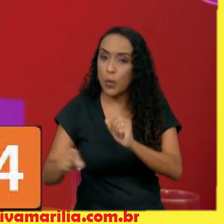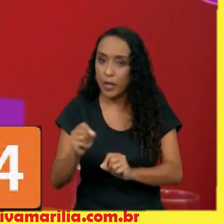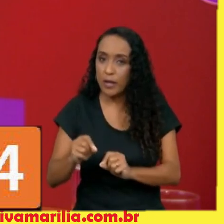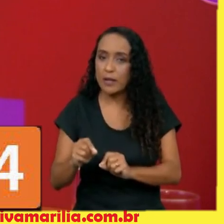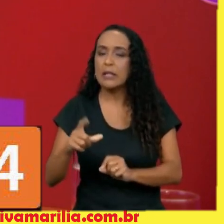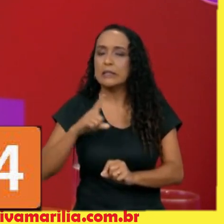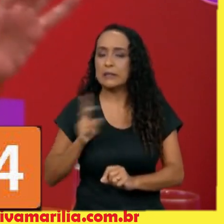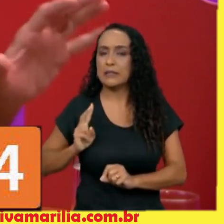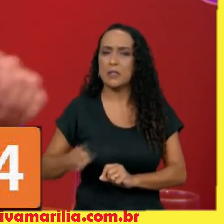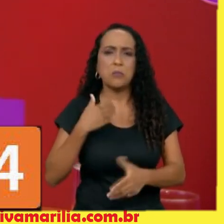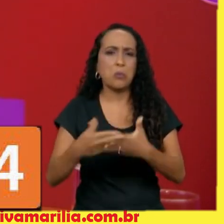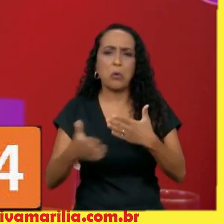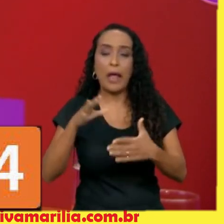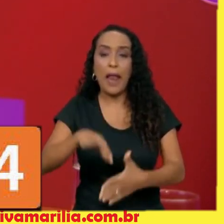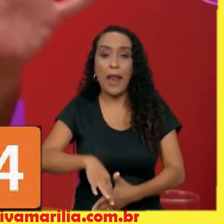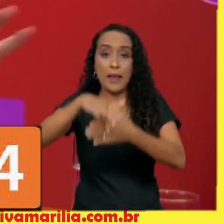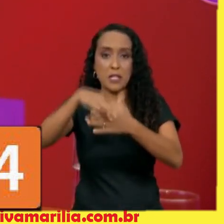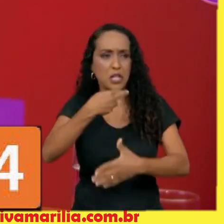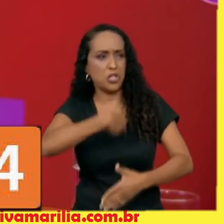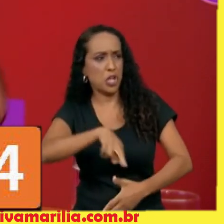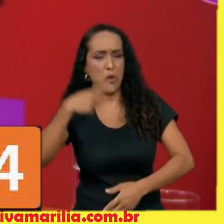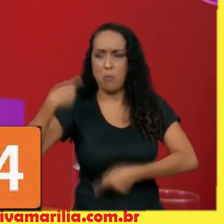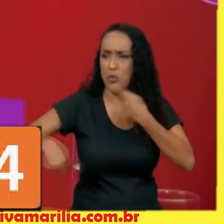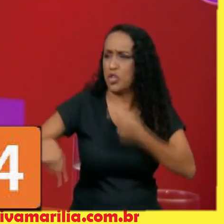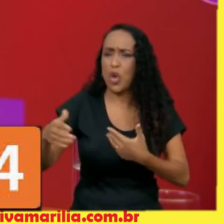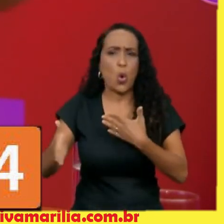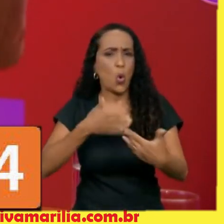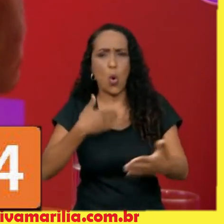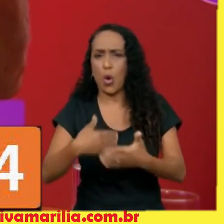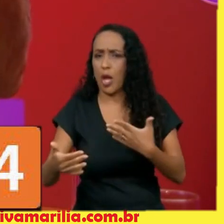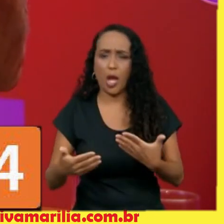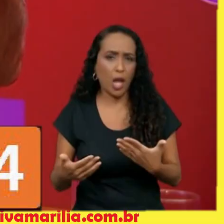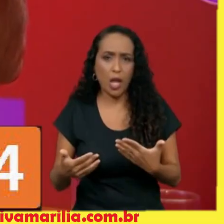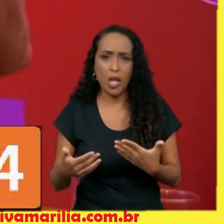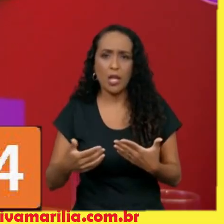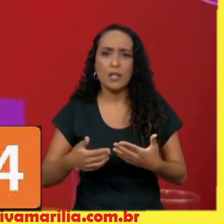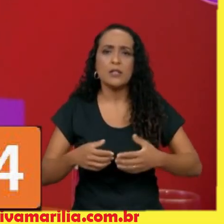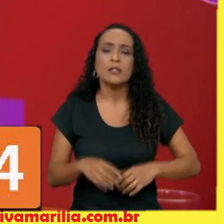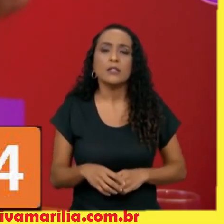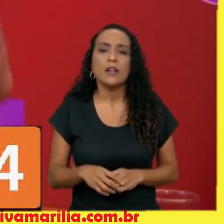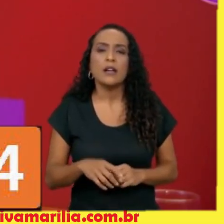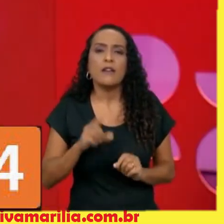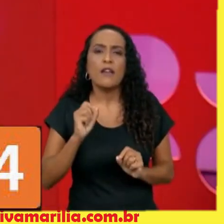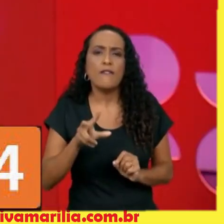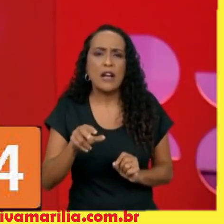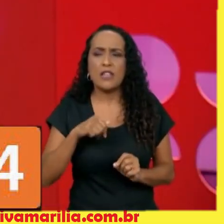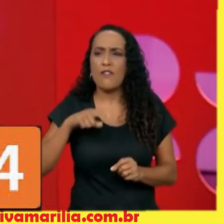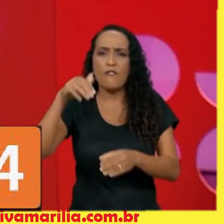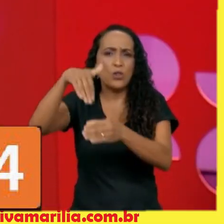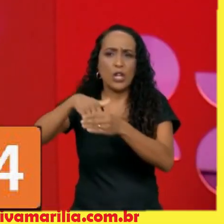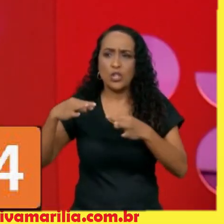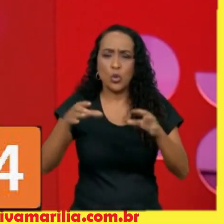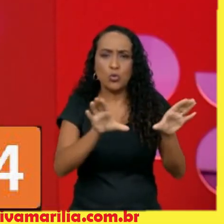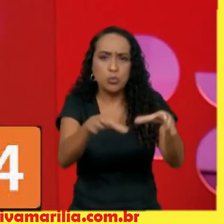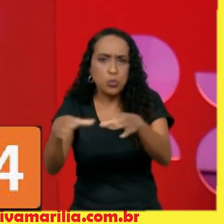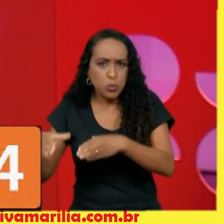Tem sempre, em qualquer liderança religiosa, política, né? Quer dizer, se o cara foi presidente da República, ele vai ser votado em todas as classes,